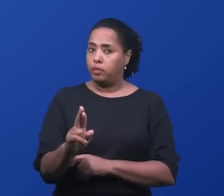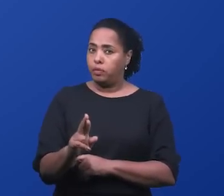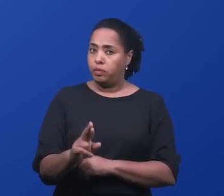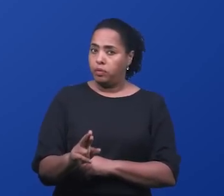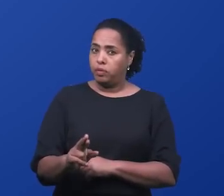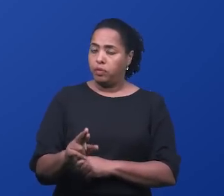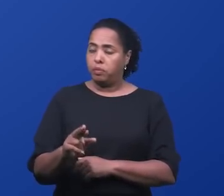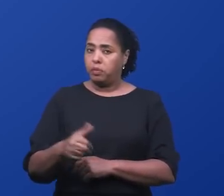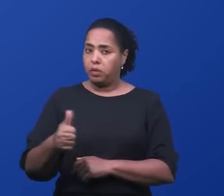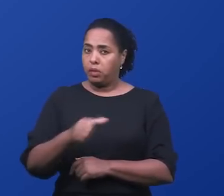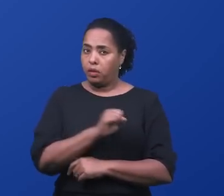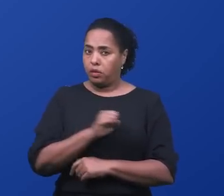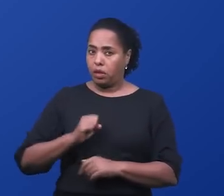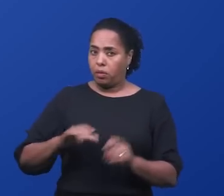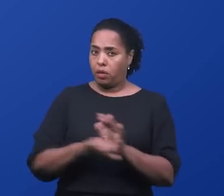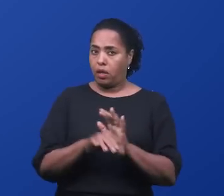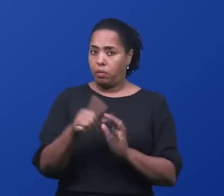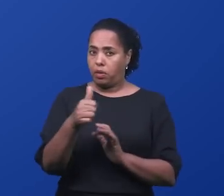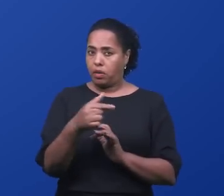em Samuel